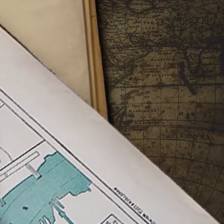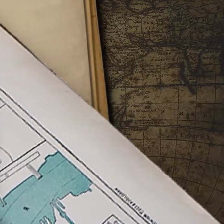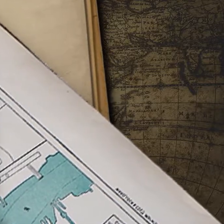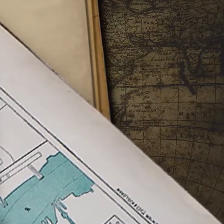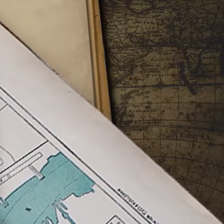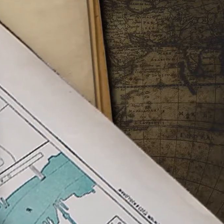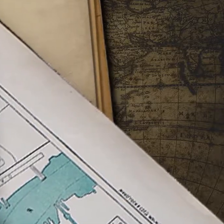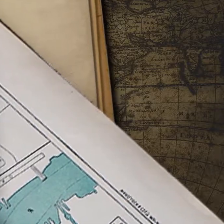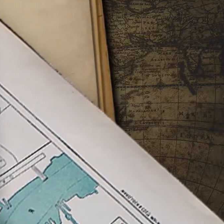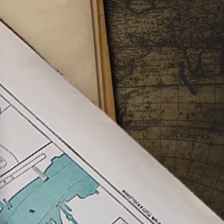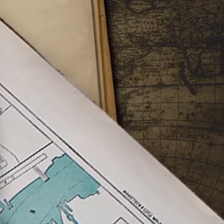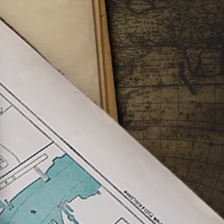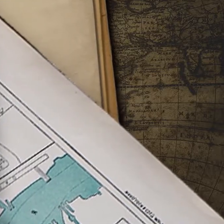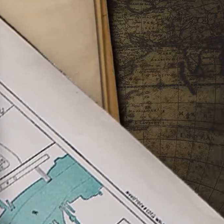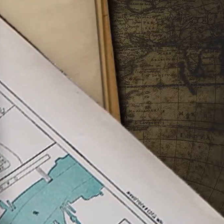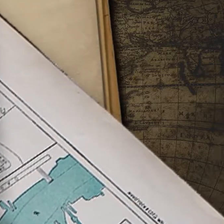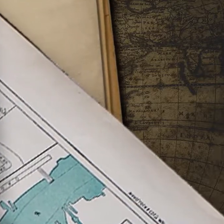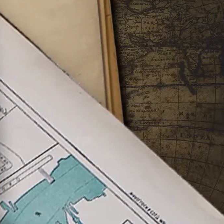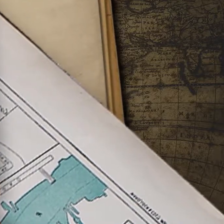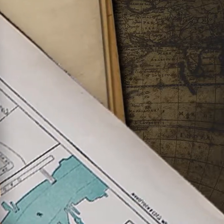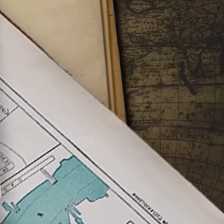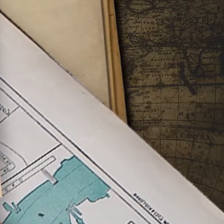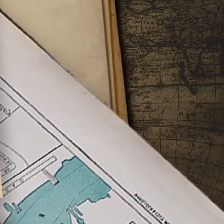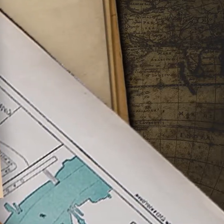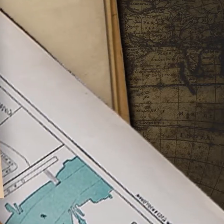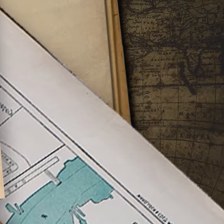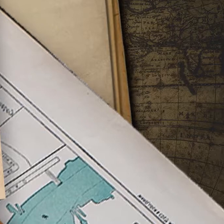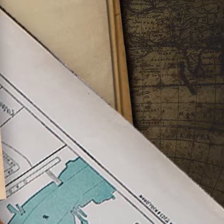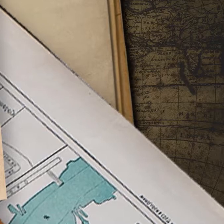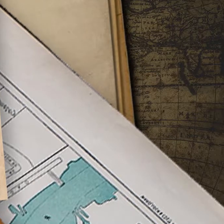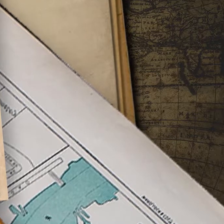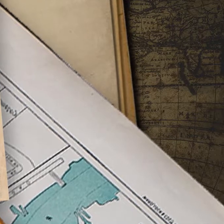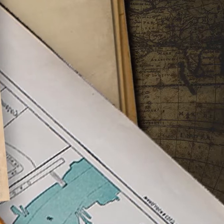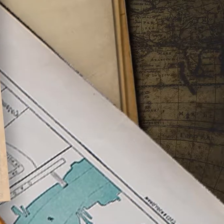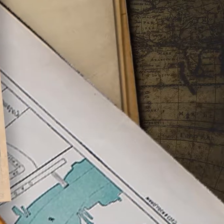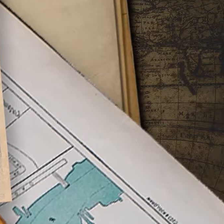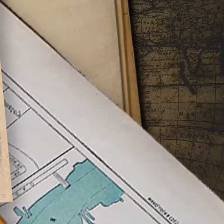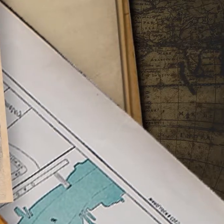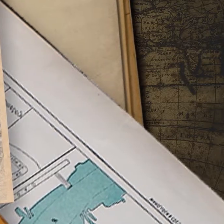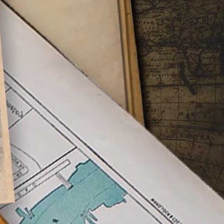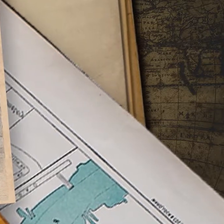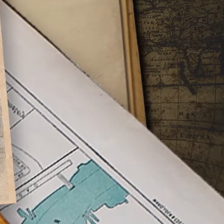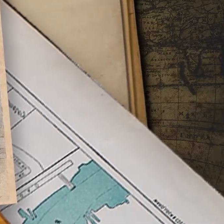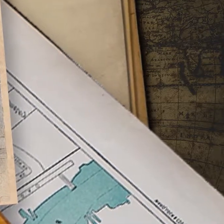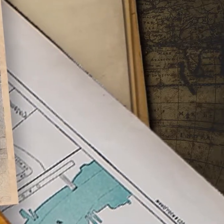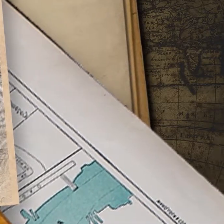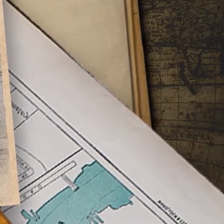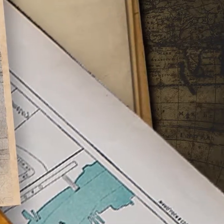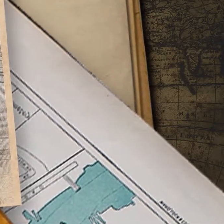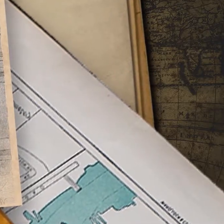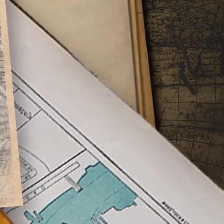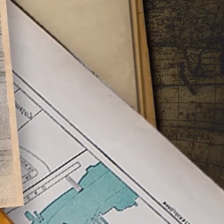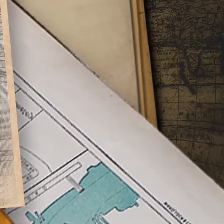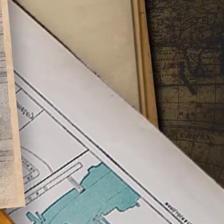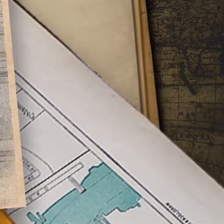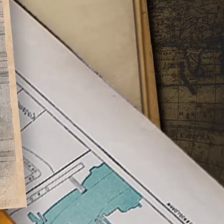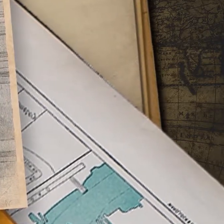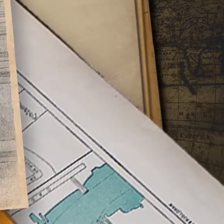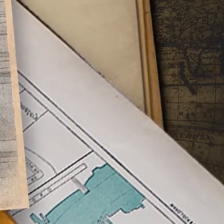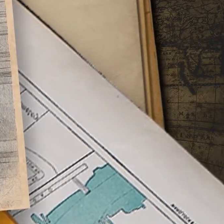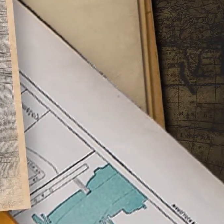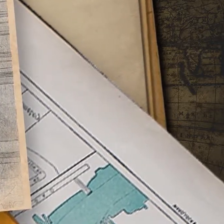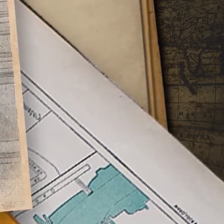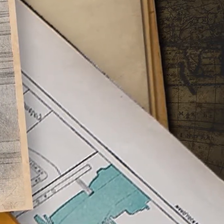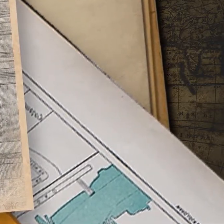que está aberto, usa um colete por baixo e uma camisa branca, e segura um chapéu na mão esquerda. Ele tem os